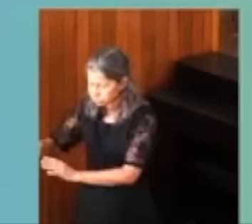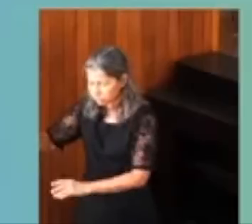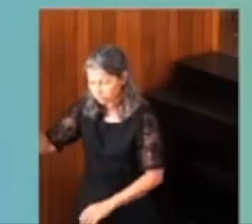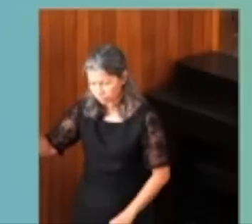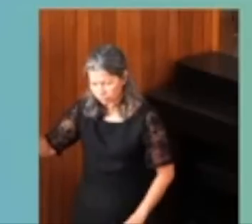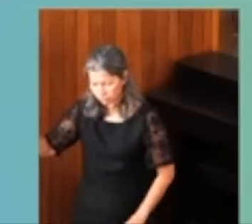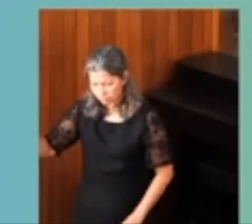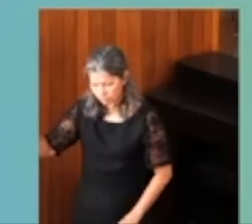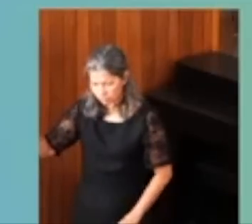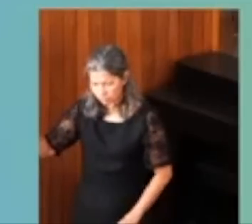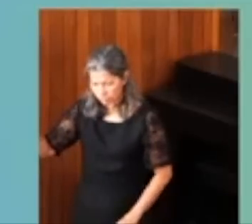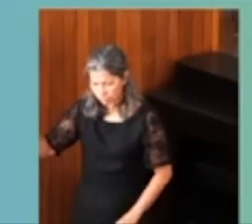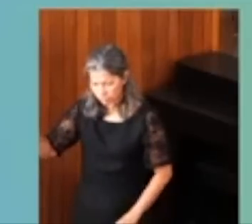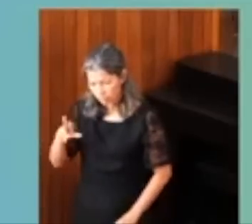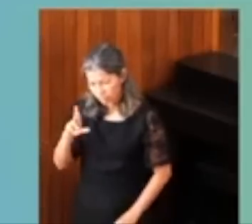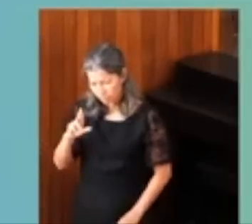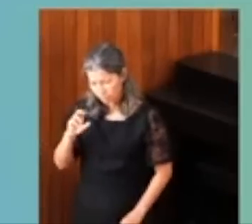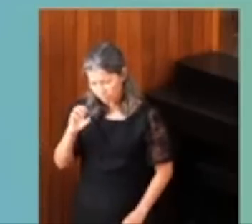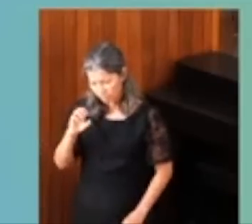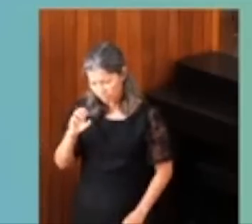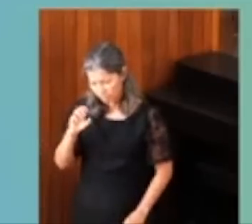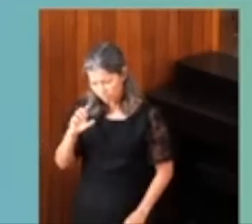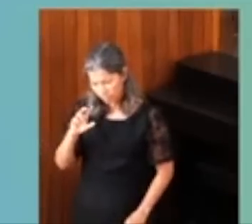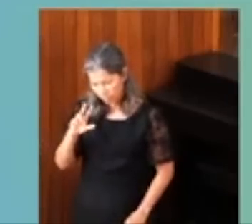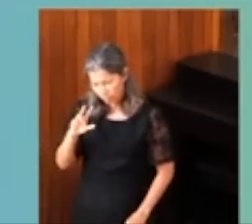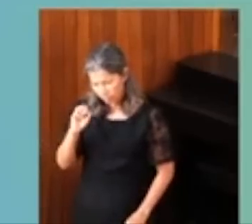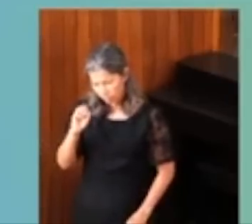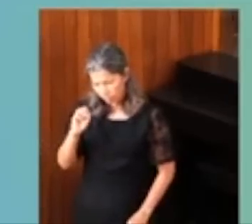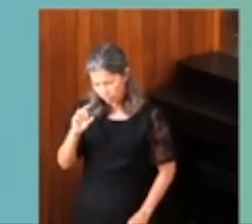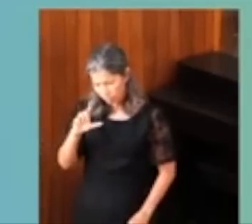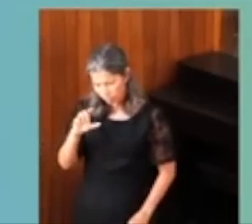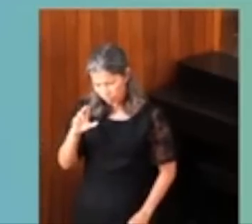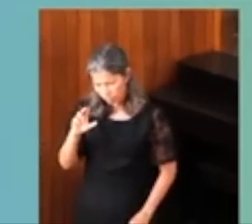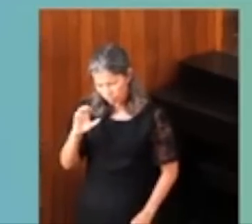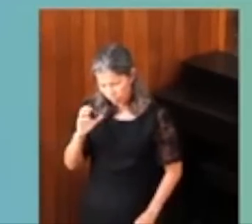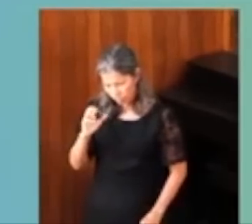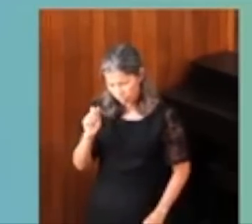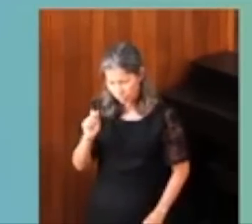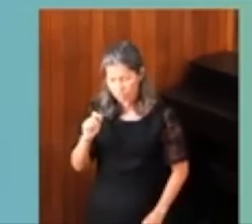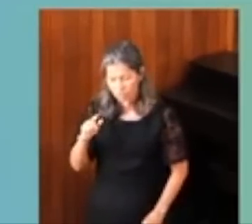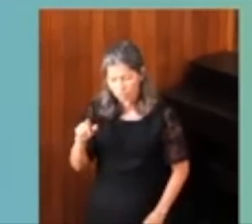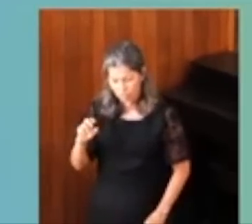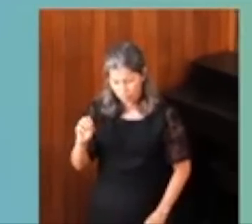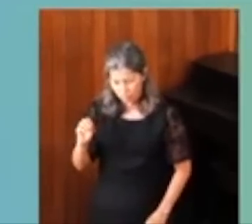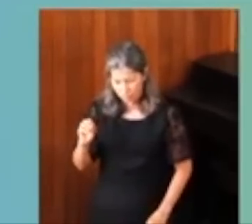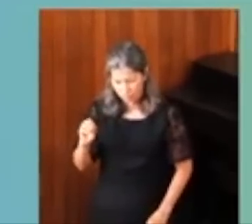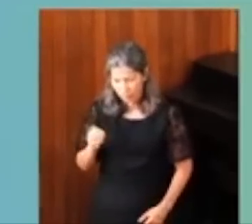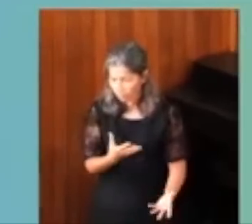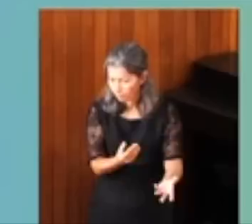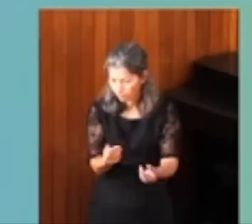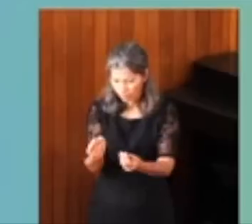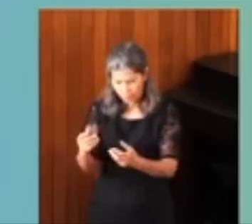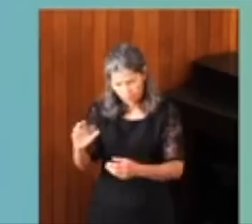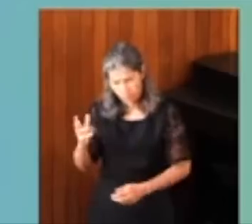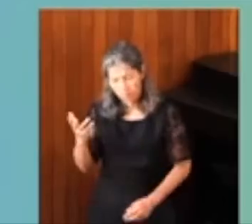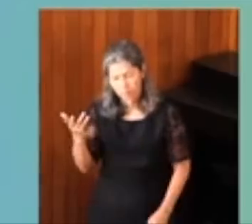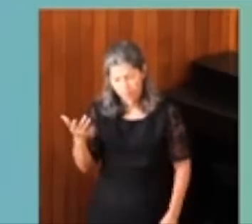Ellen White, manuscrito 94. Então aí está. Apocalipse 10 e 11 evidenciam uma batalha